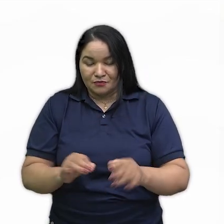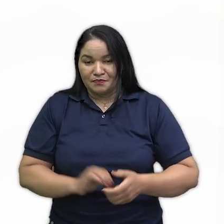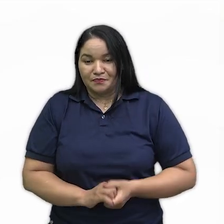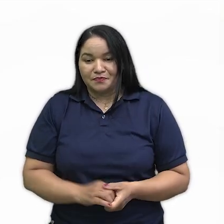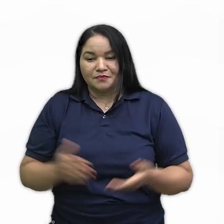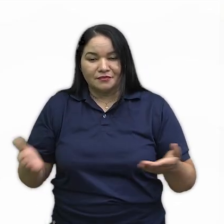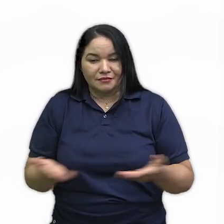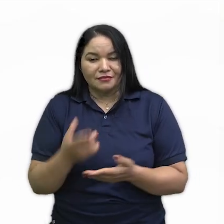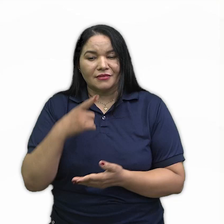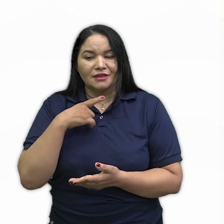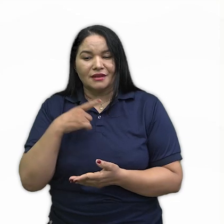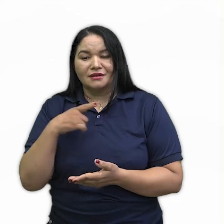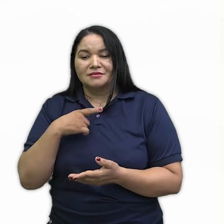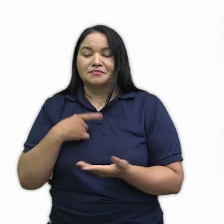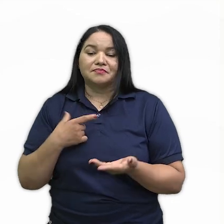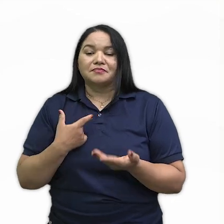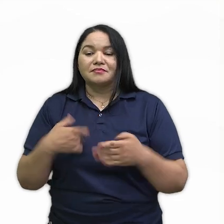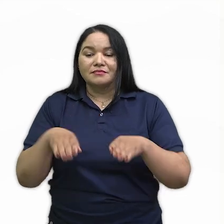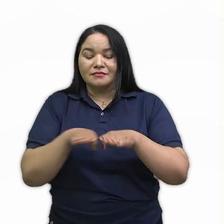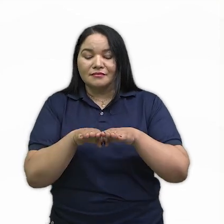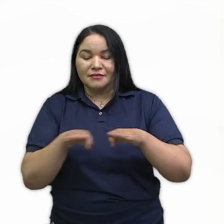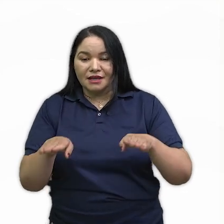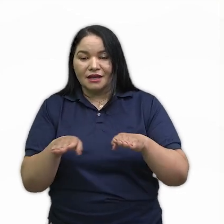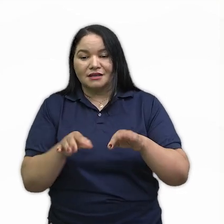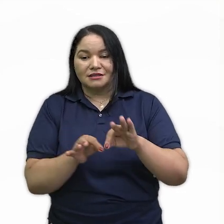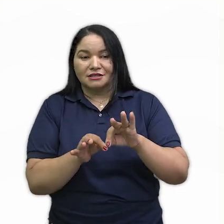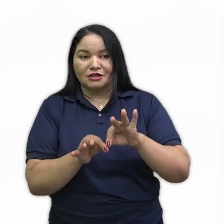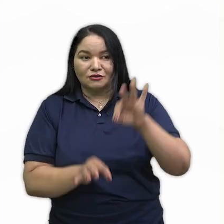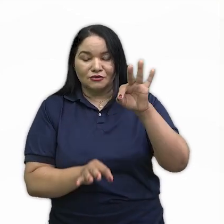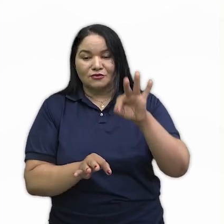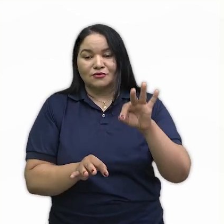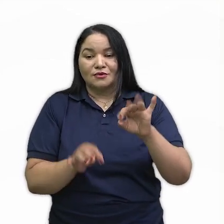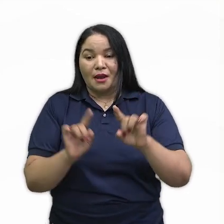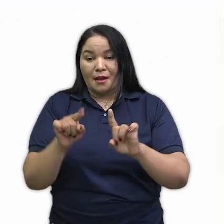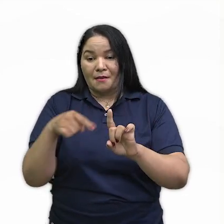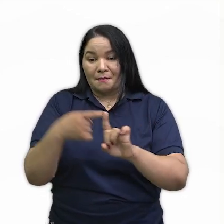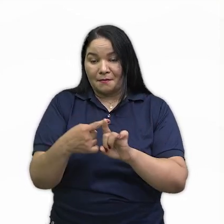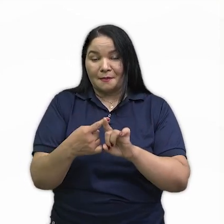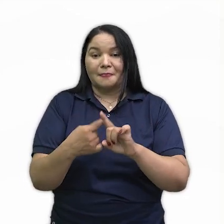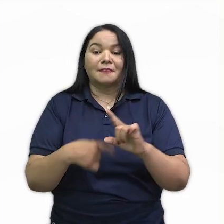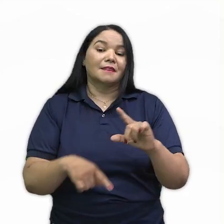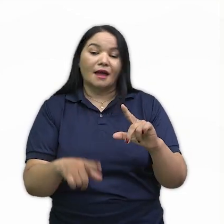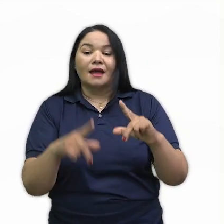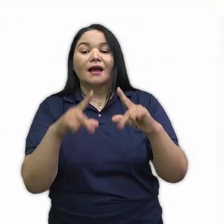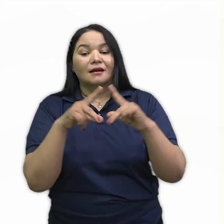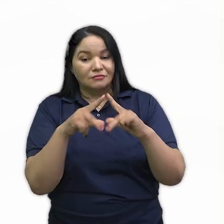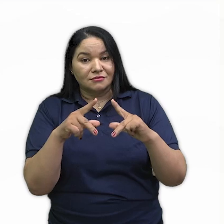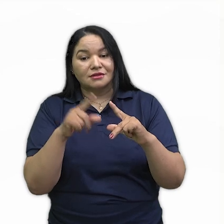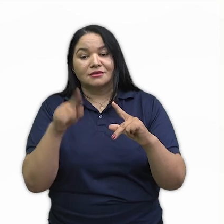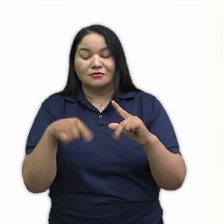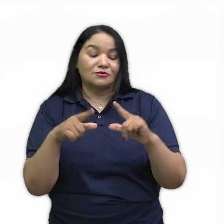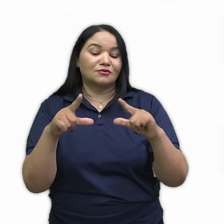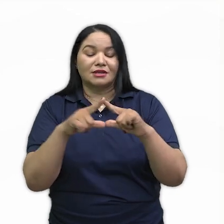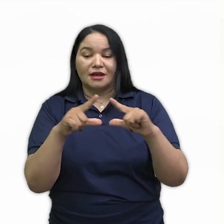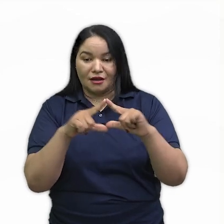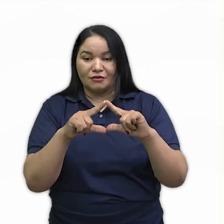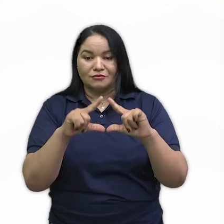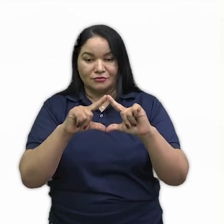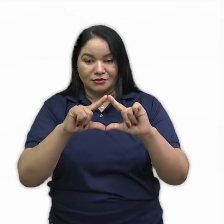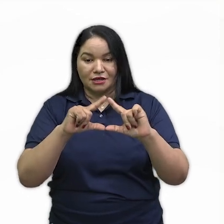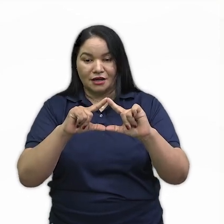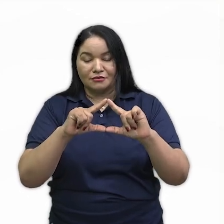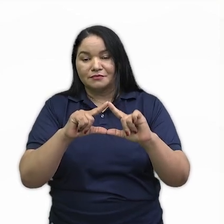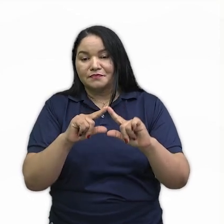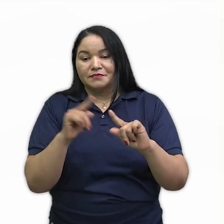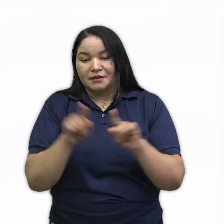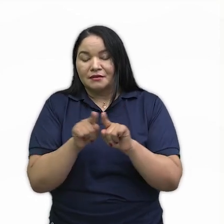certo? E aqui eu tenho a base e a altura, mas é do quê? Do triângulo, ou seja, dessa base